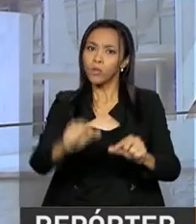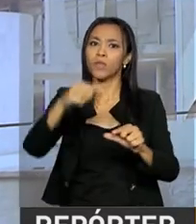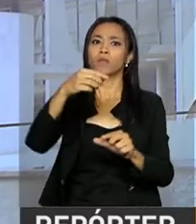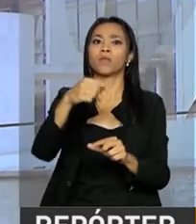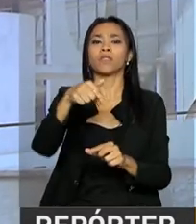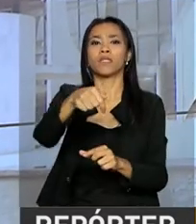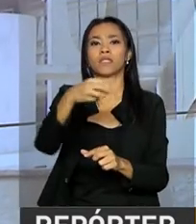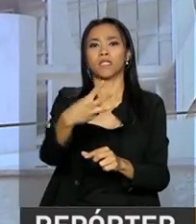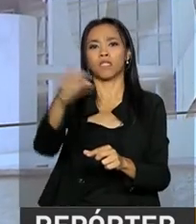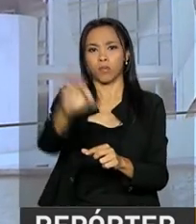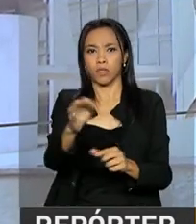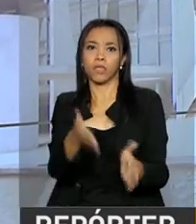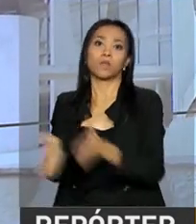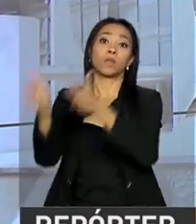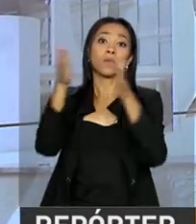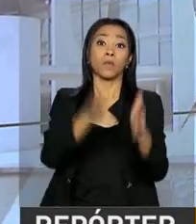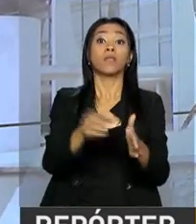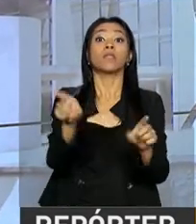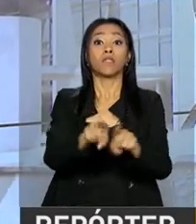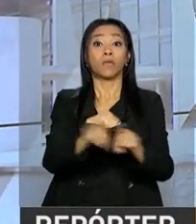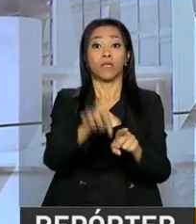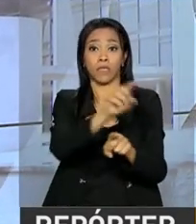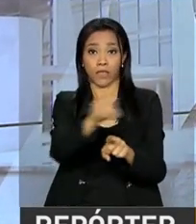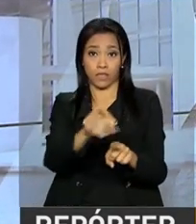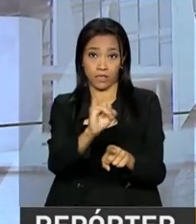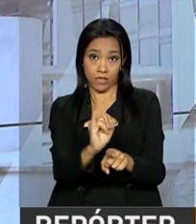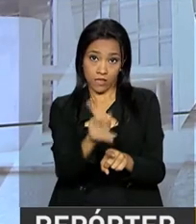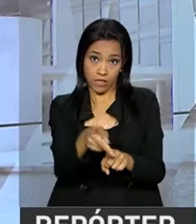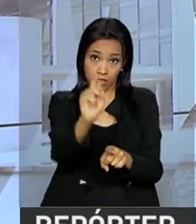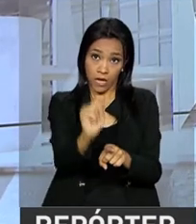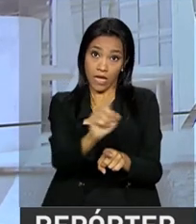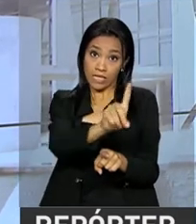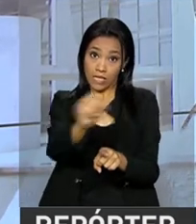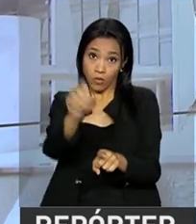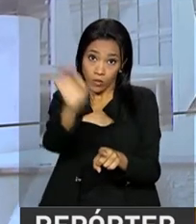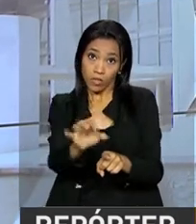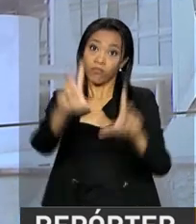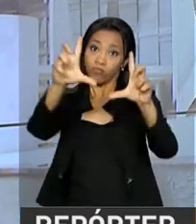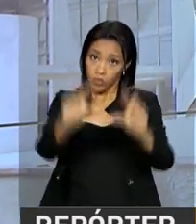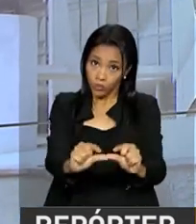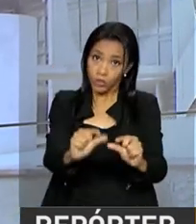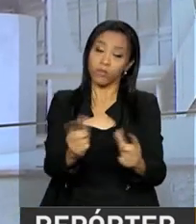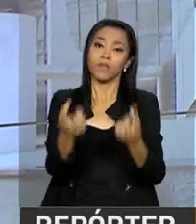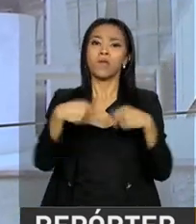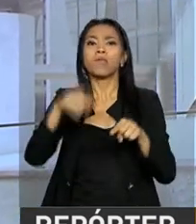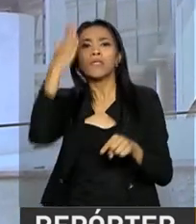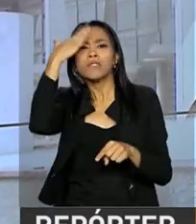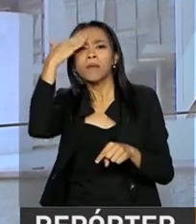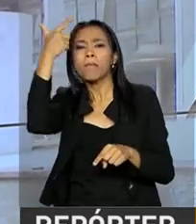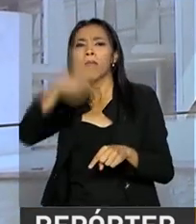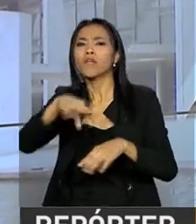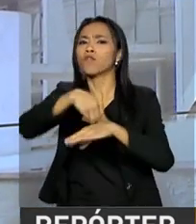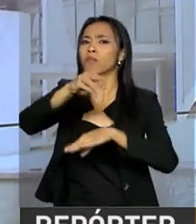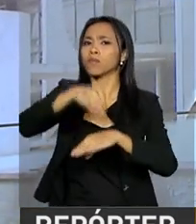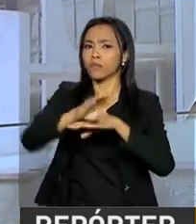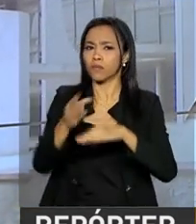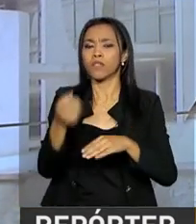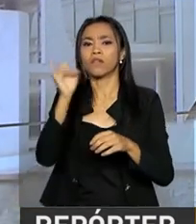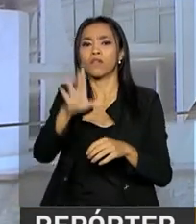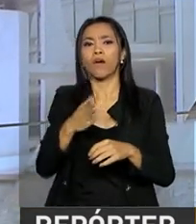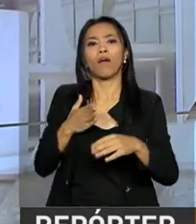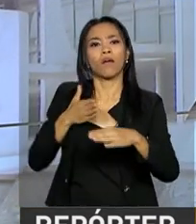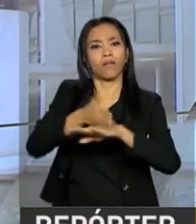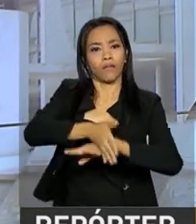registros desliga diminuíram quase 100% para saber mais sobre o combate ao mosquito basta acessar a